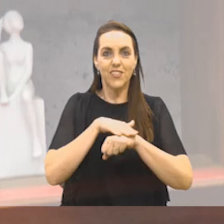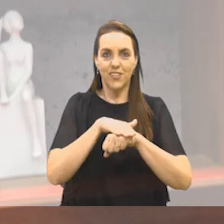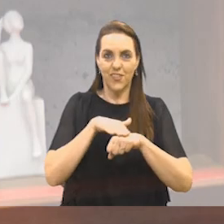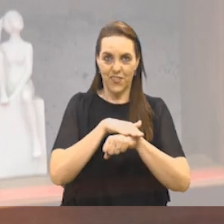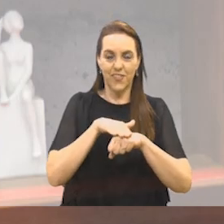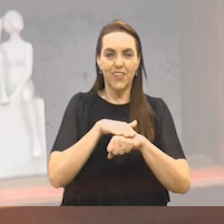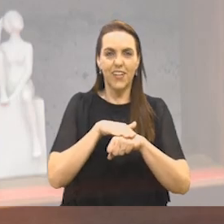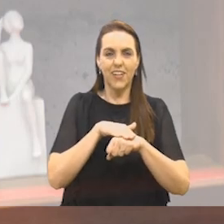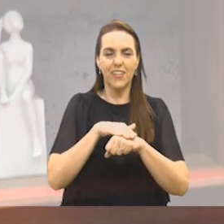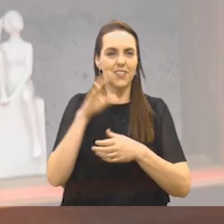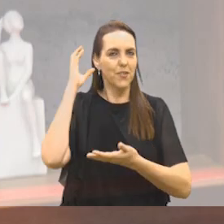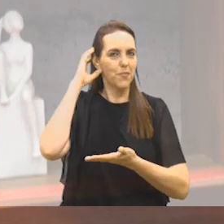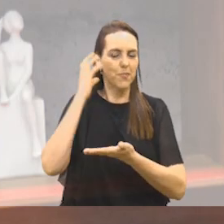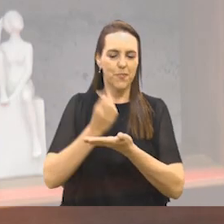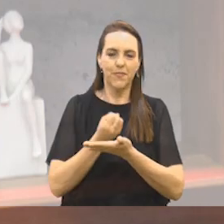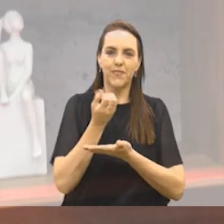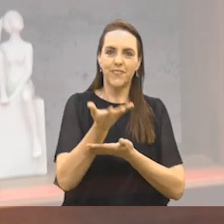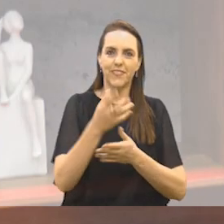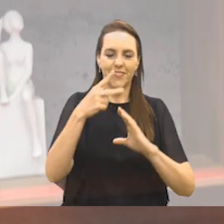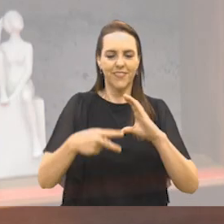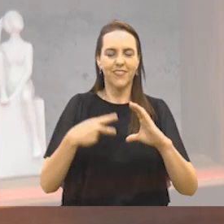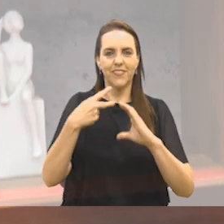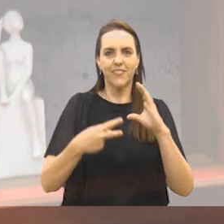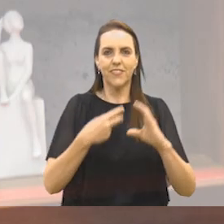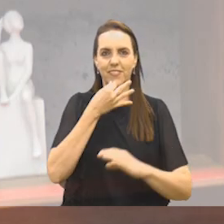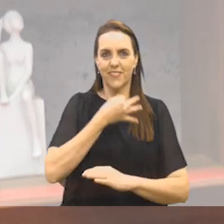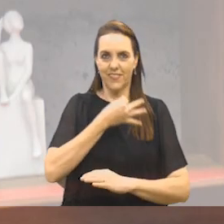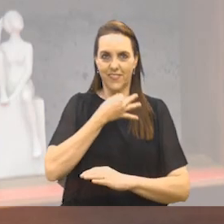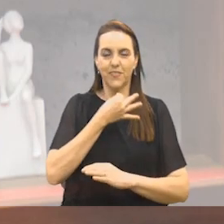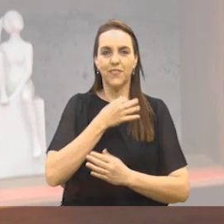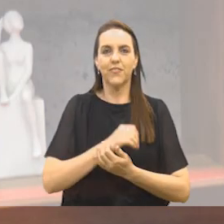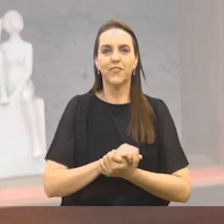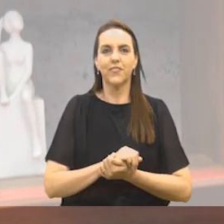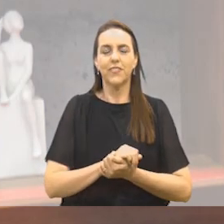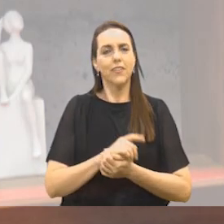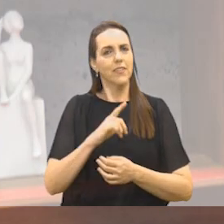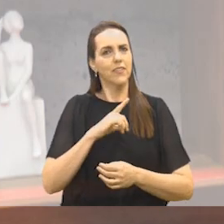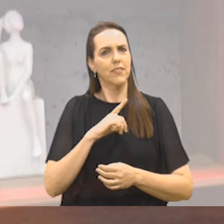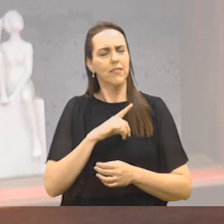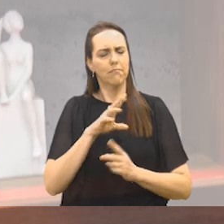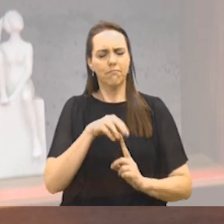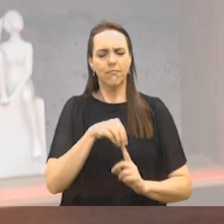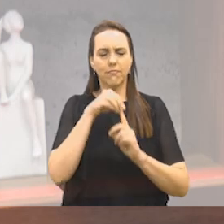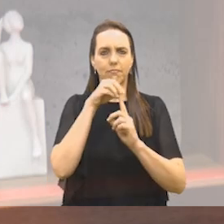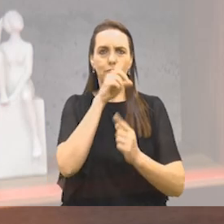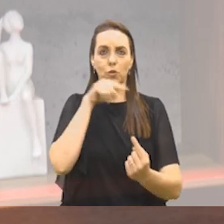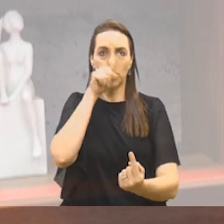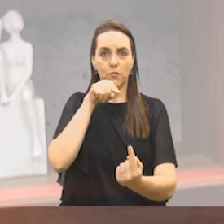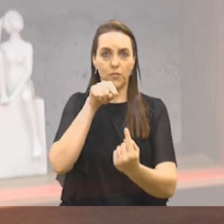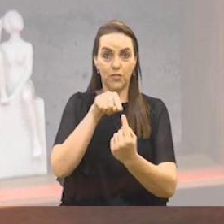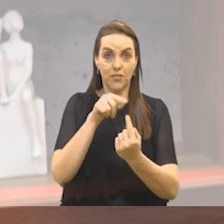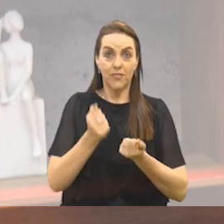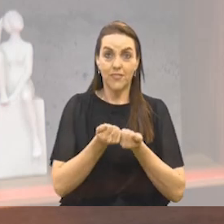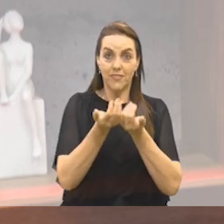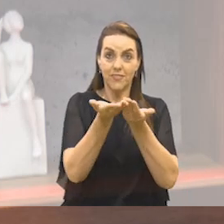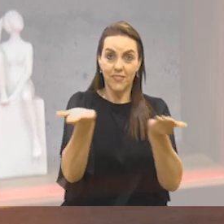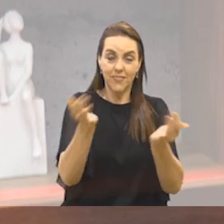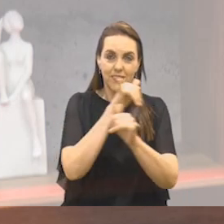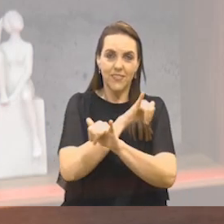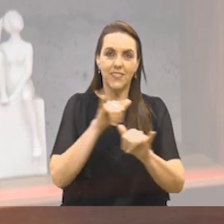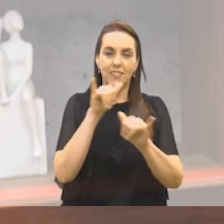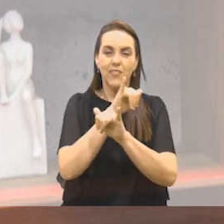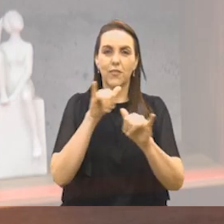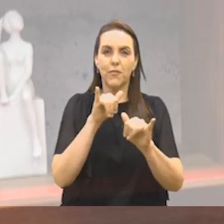Está começando o Caxias Conversa, podcast da Câmara de Vereadores de Caxias do Sul, que tem como principal